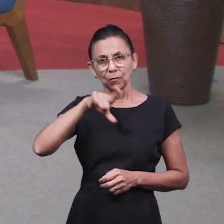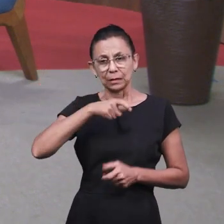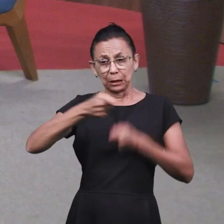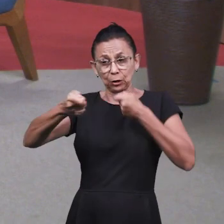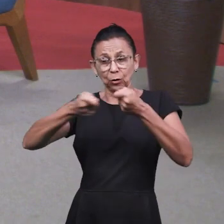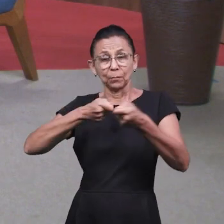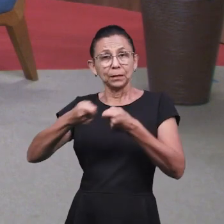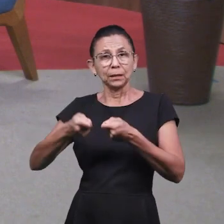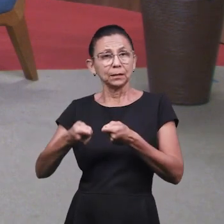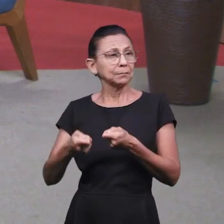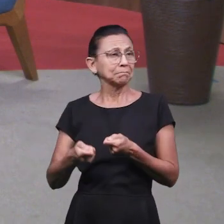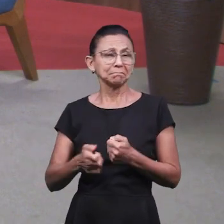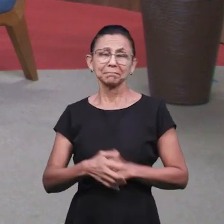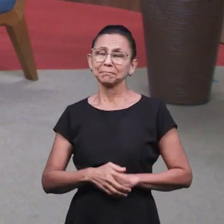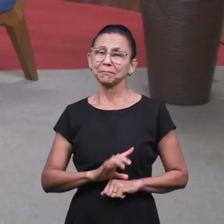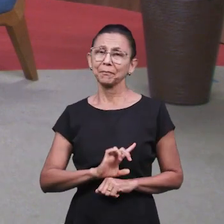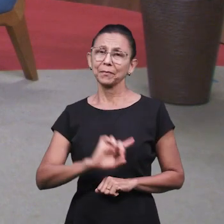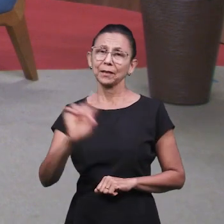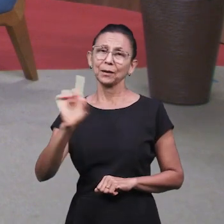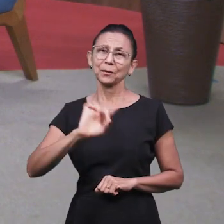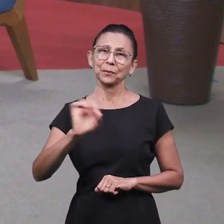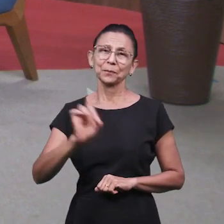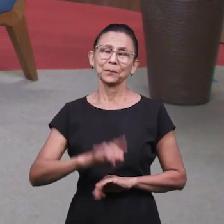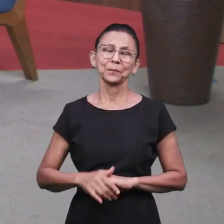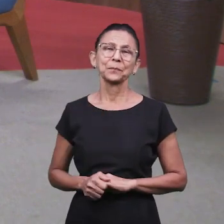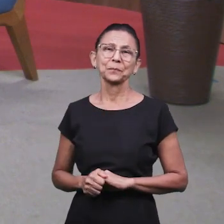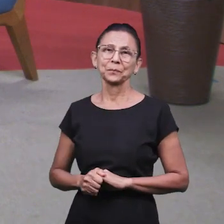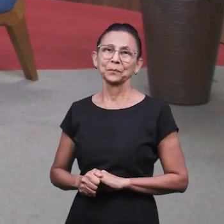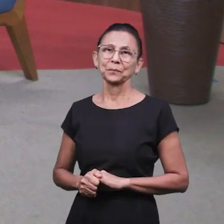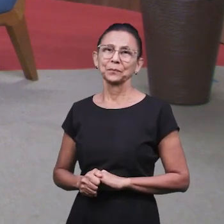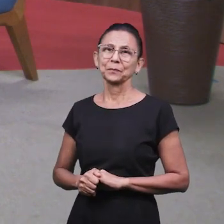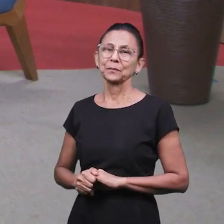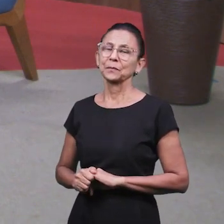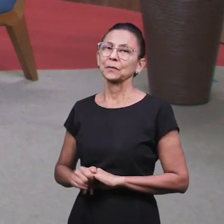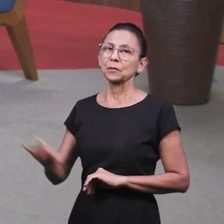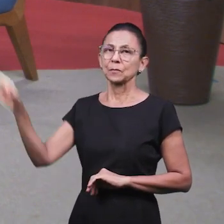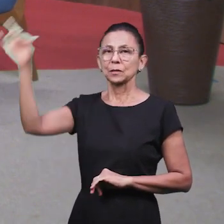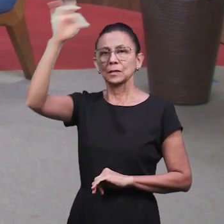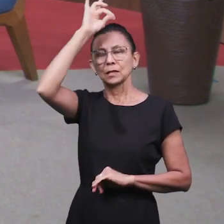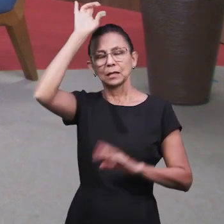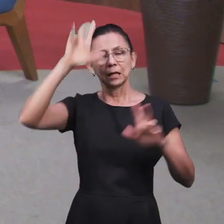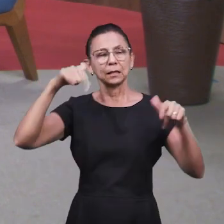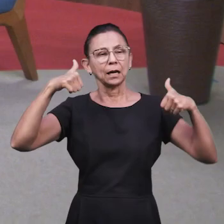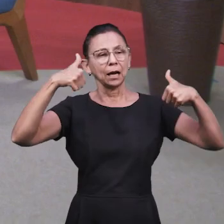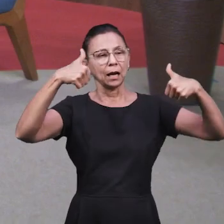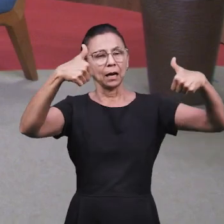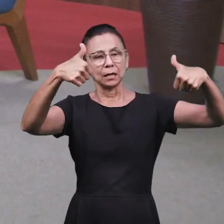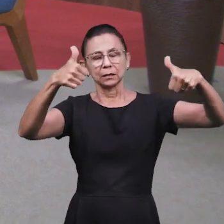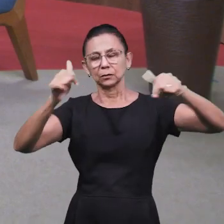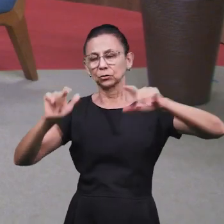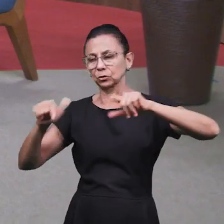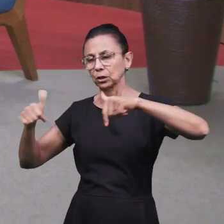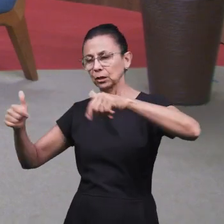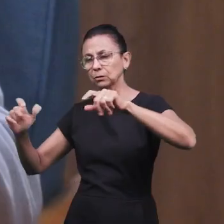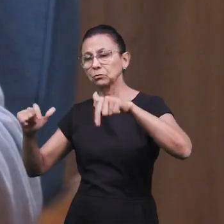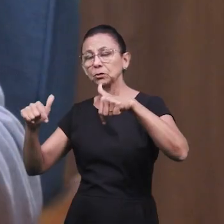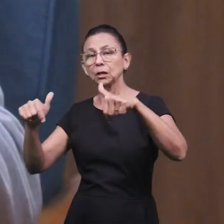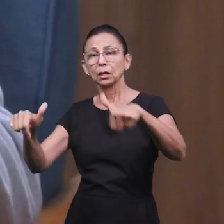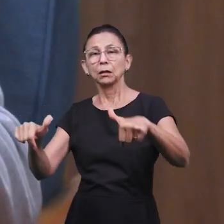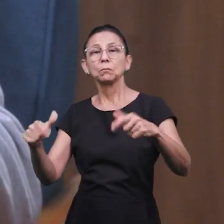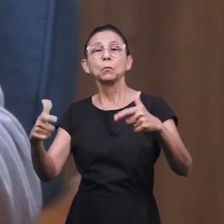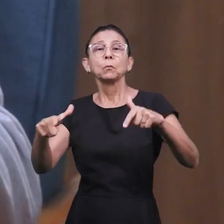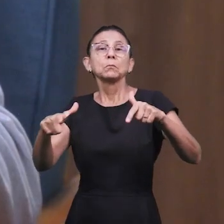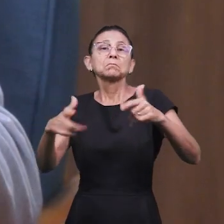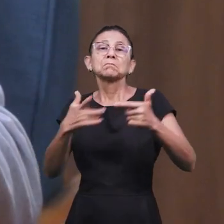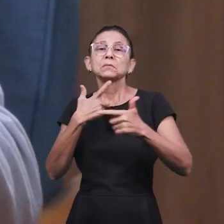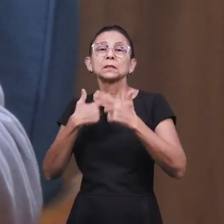Ele vai, ele vem, onde ele quiser agir, operar. Mas acontece que a presença do Espírito Santo, ela é